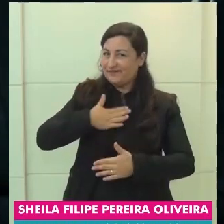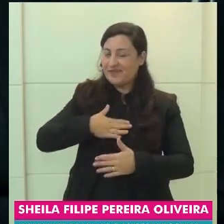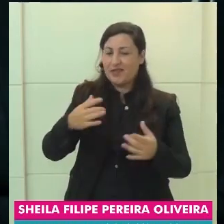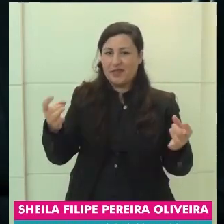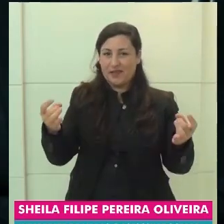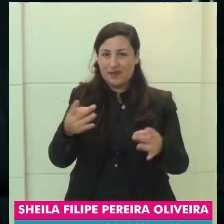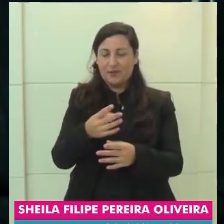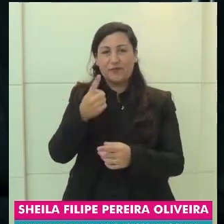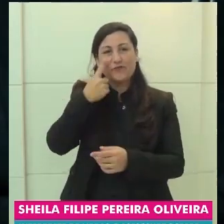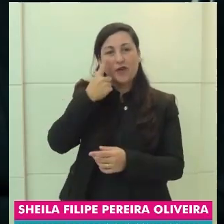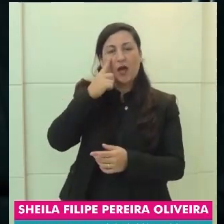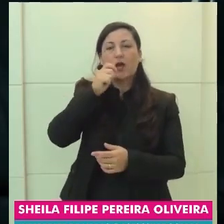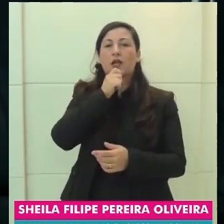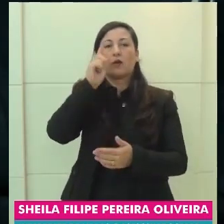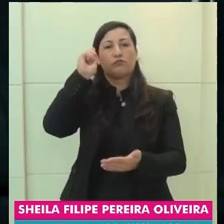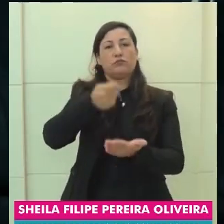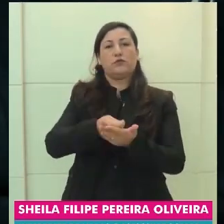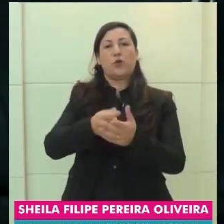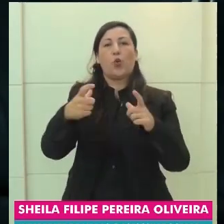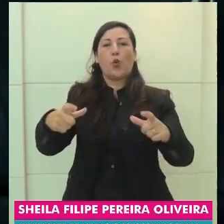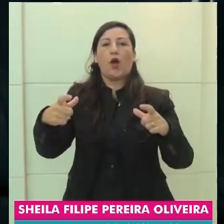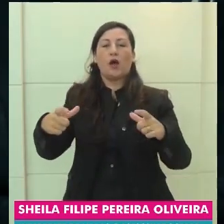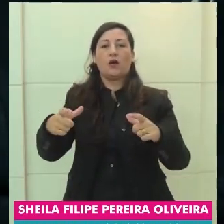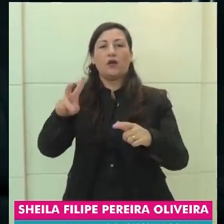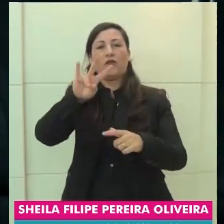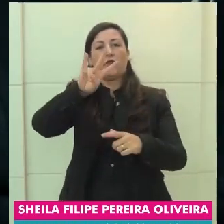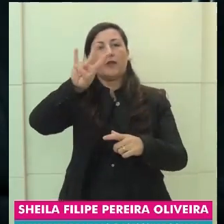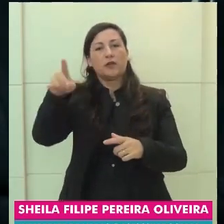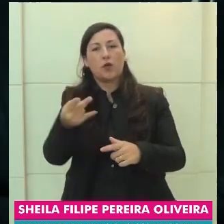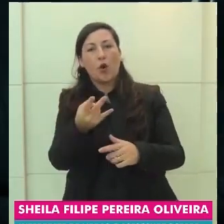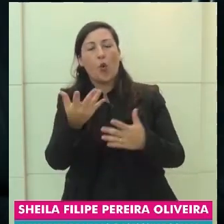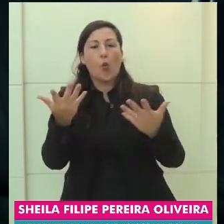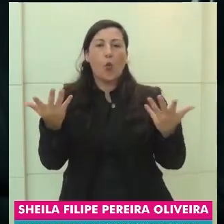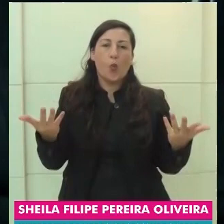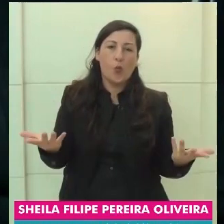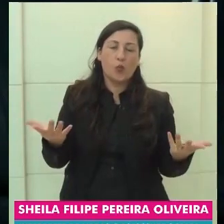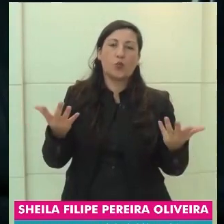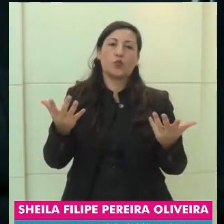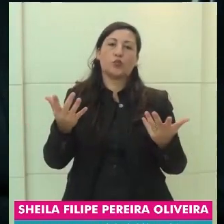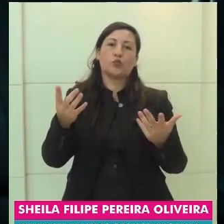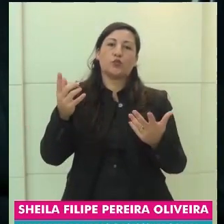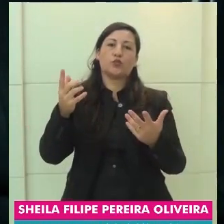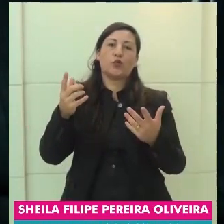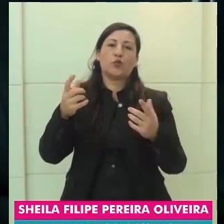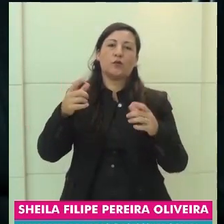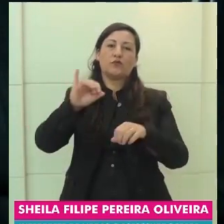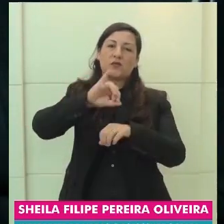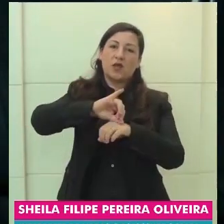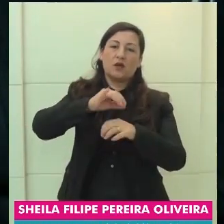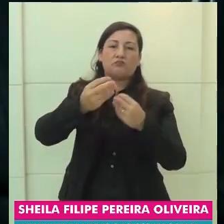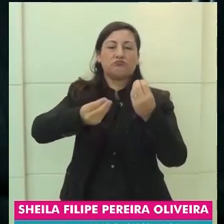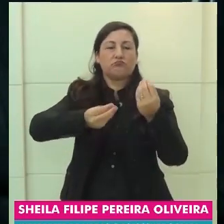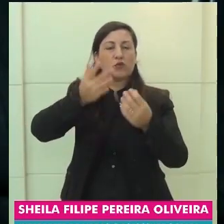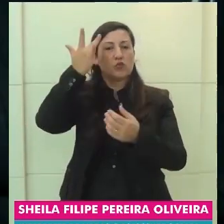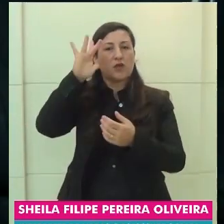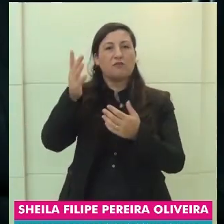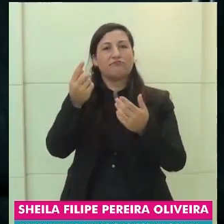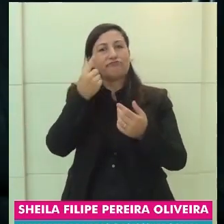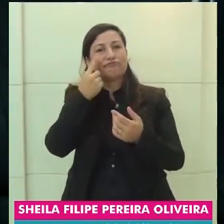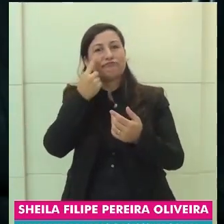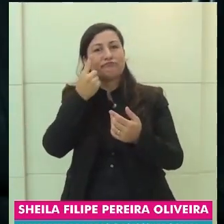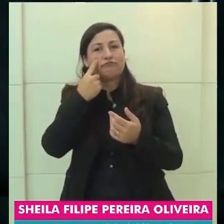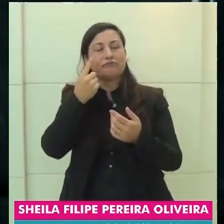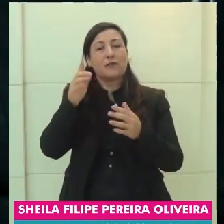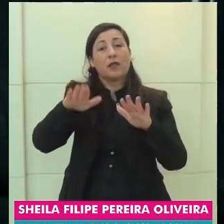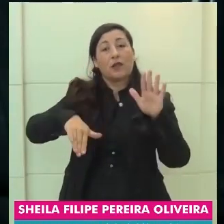decidindo o local, se vai continuar na Vila São José ou se faremos no centro também. Porque o padre abriu um